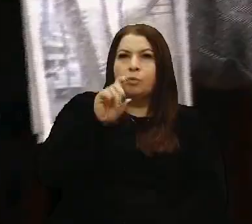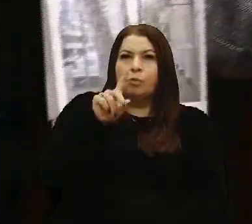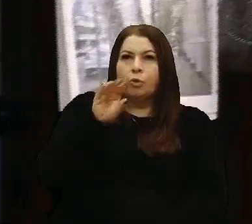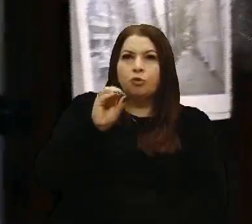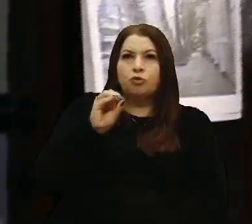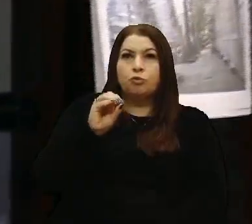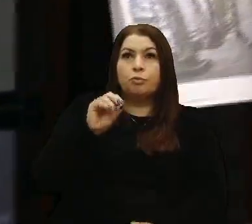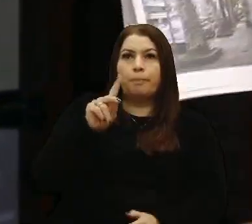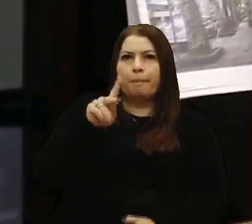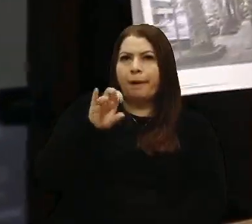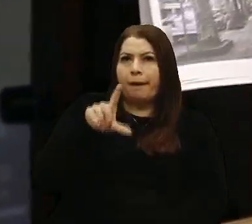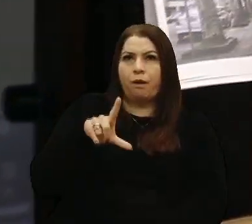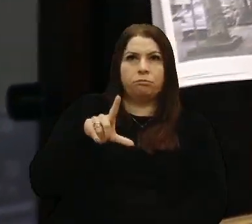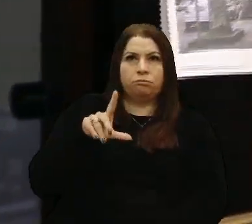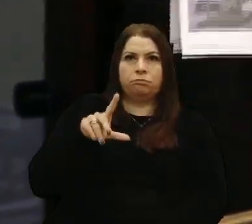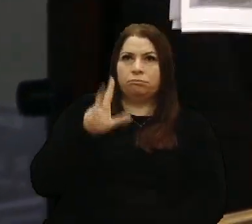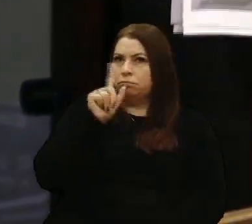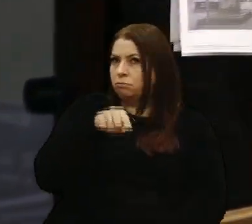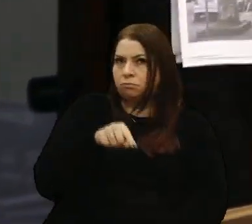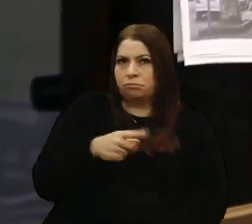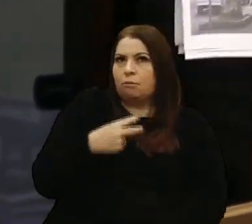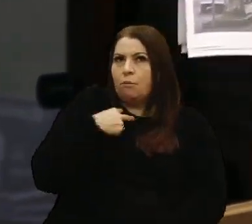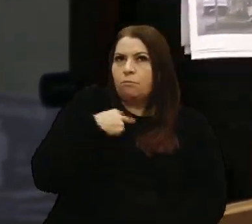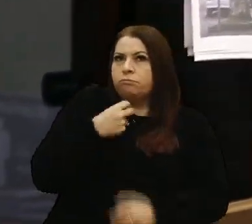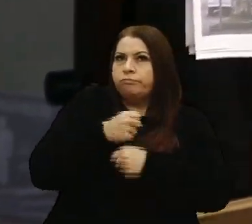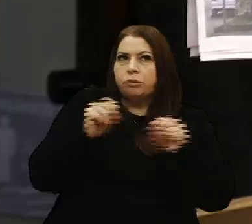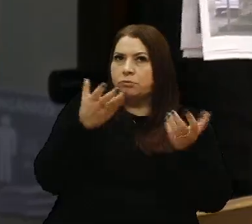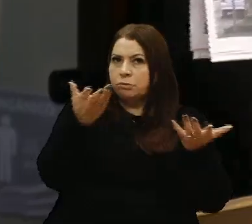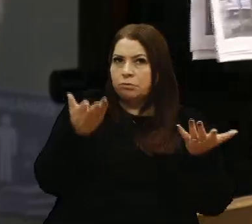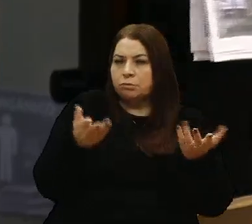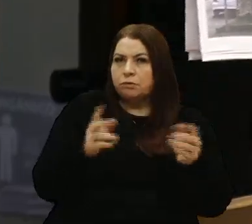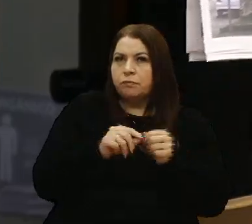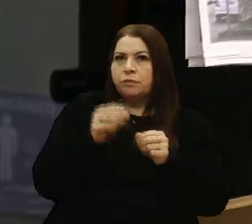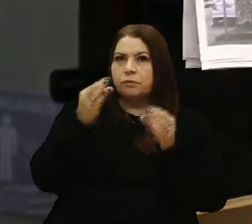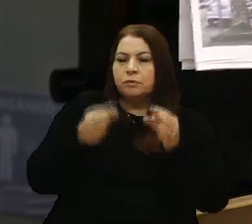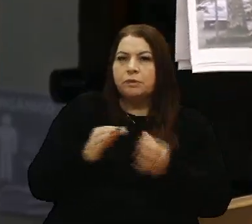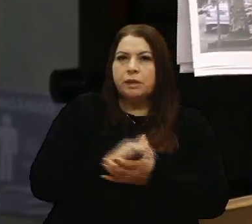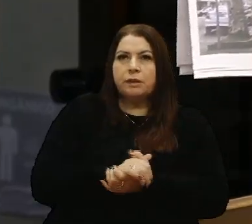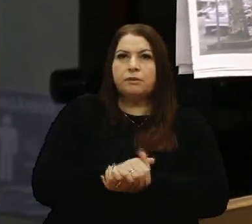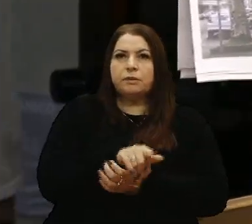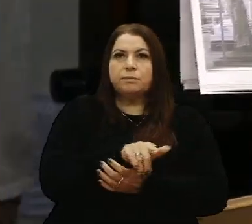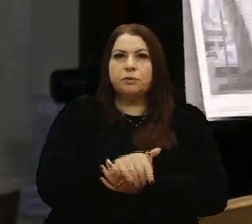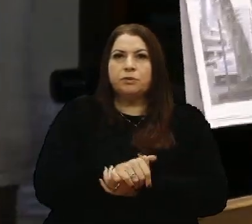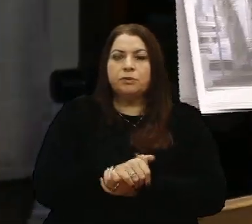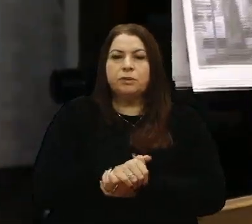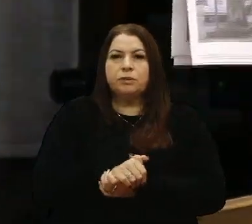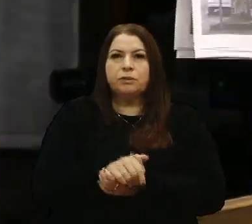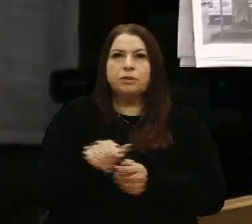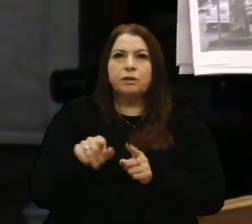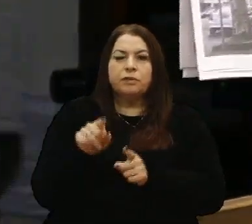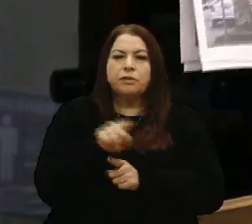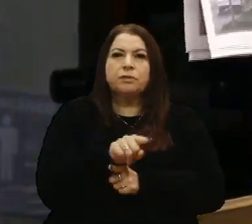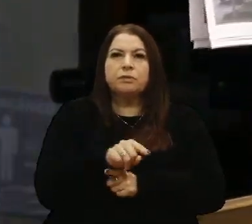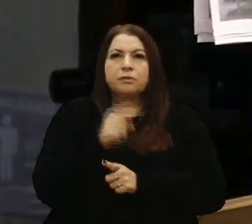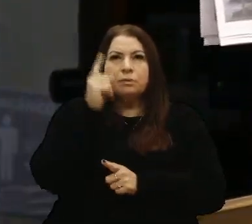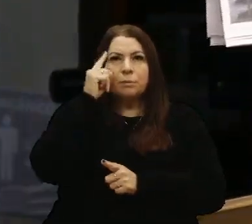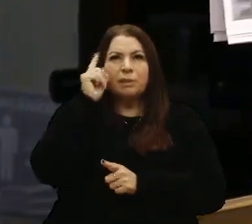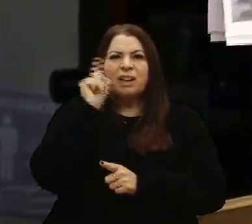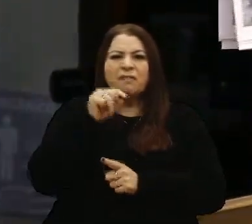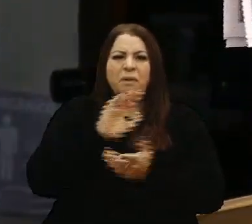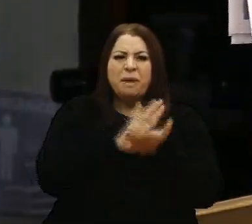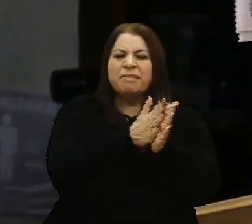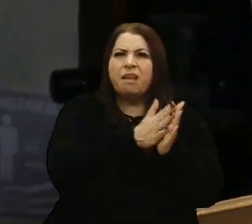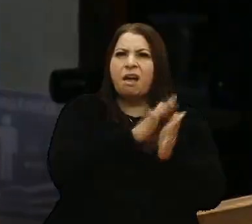Penal. Não é possível que alguém ache isso aqui correto. Que alguém pense, não, vou matar